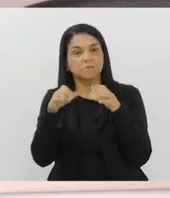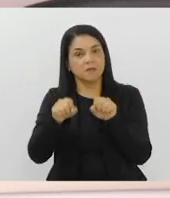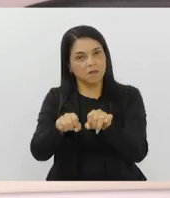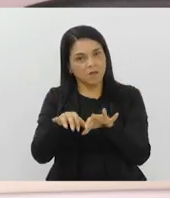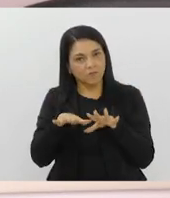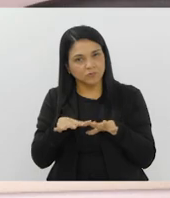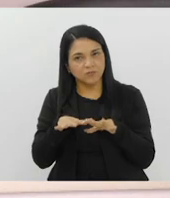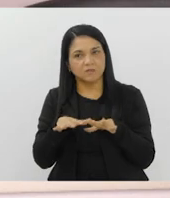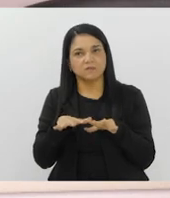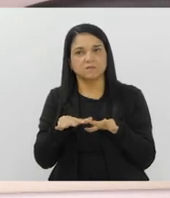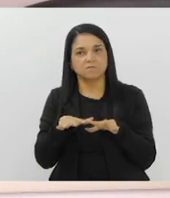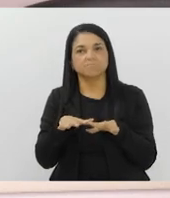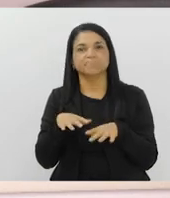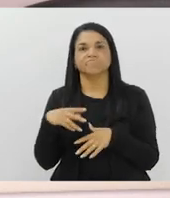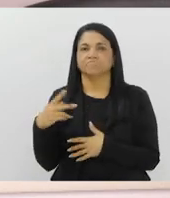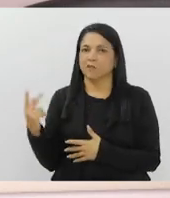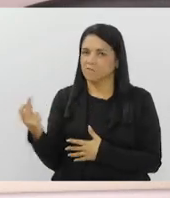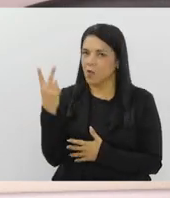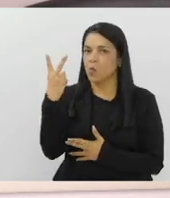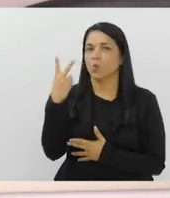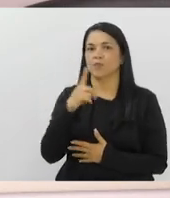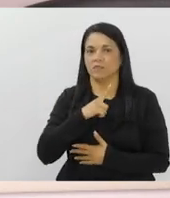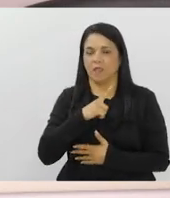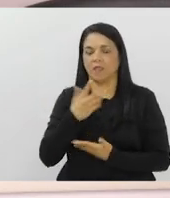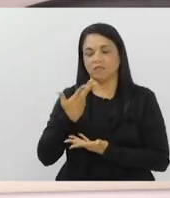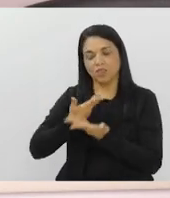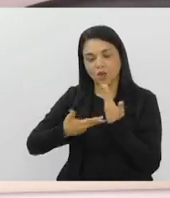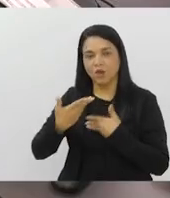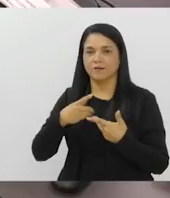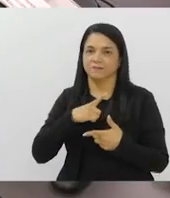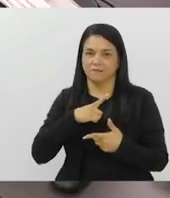que eu acho que foi muito rica, com muitas trocas. Obrigada.